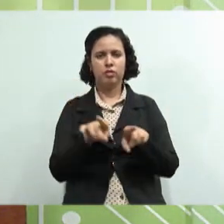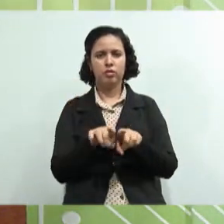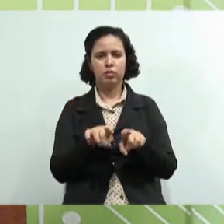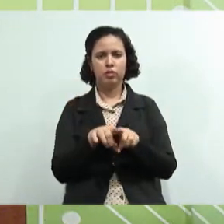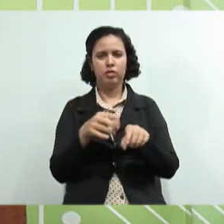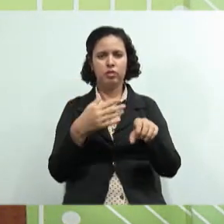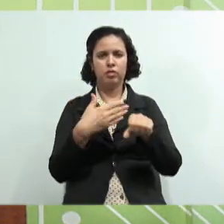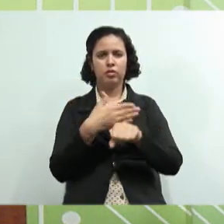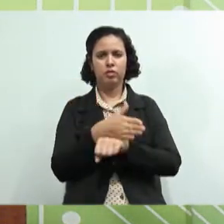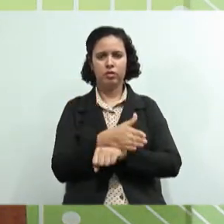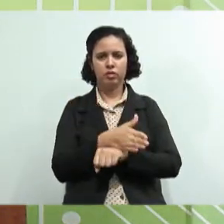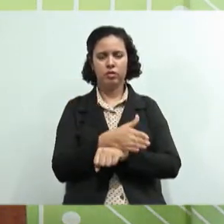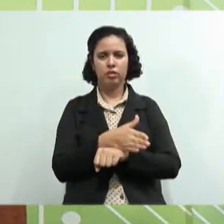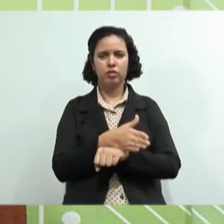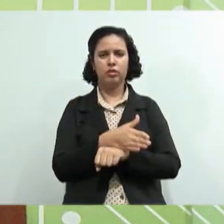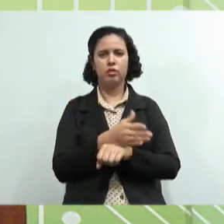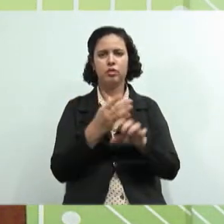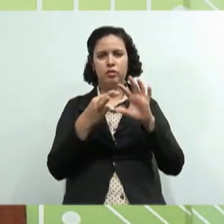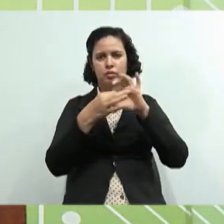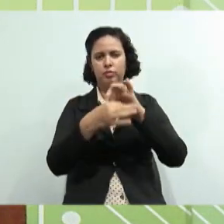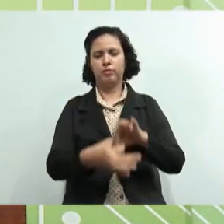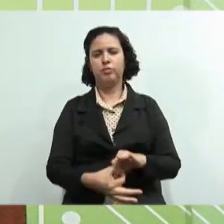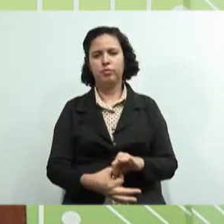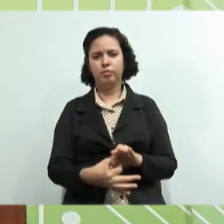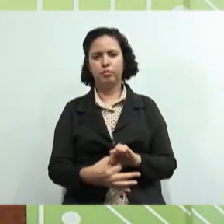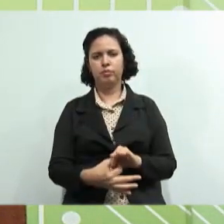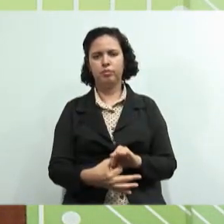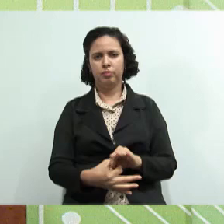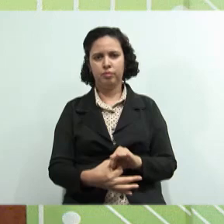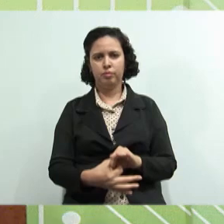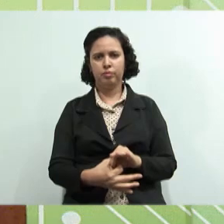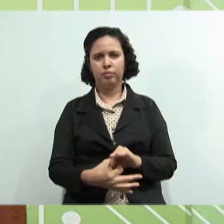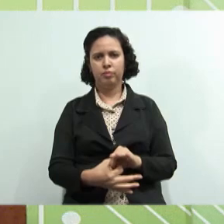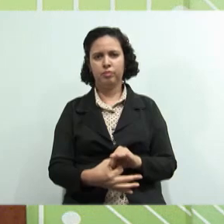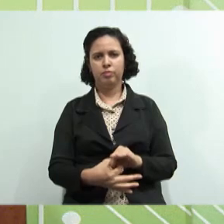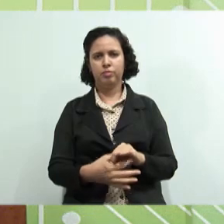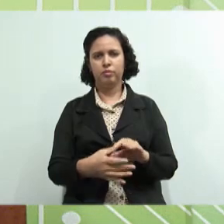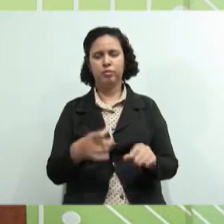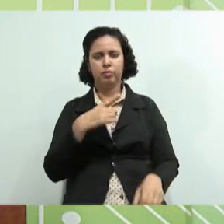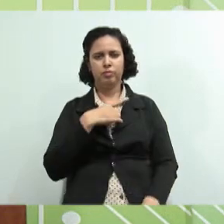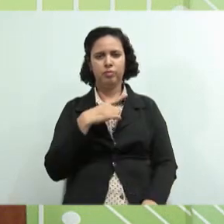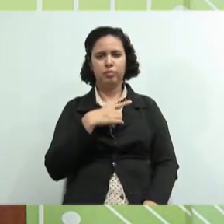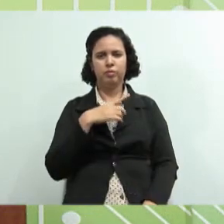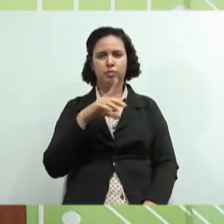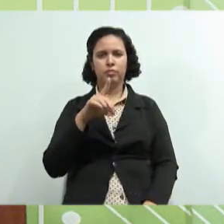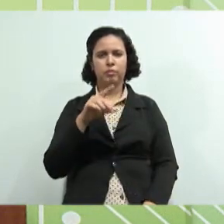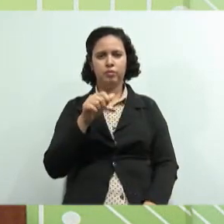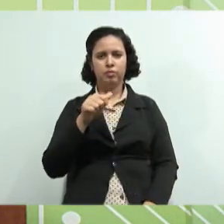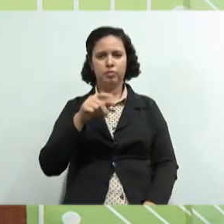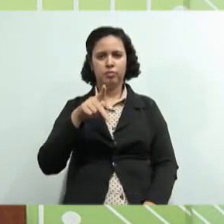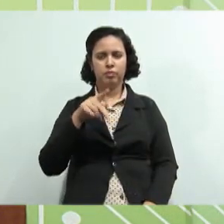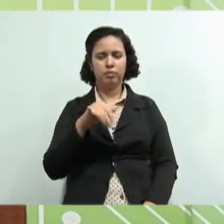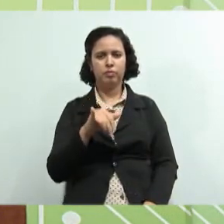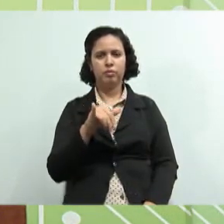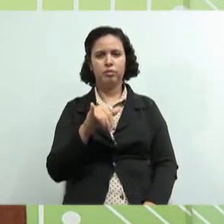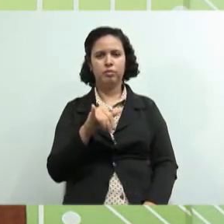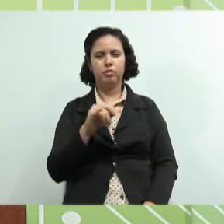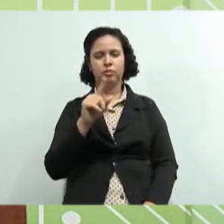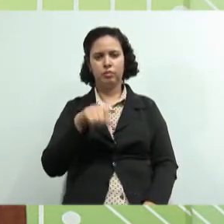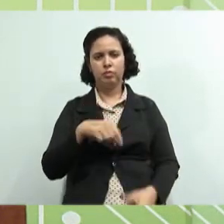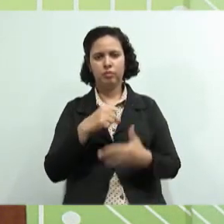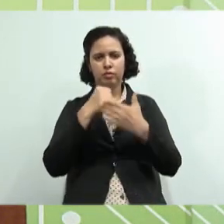às políticas públicas ligadas à agricultura familiar. Nós falamos do DAP, né, que é aquele dispositivo que funciona como